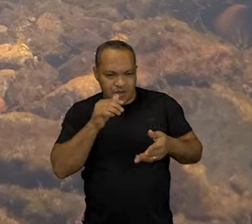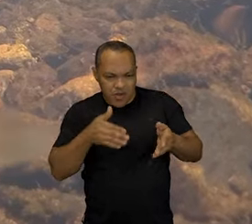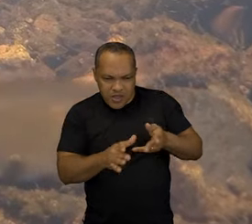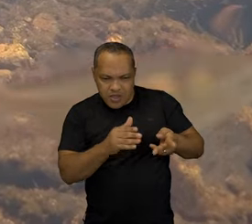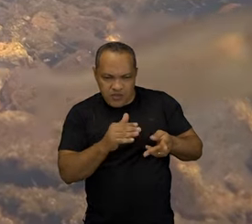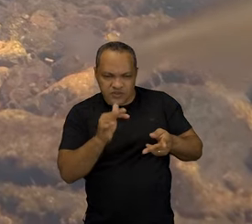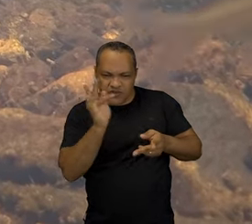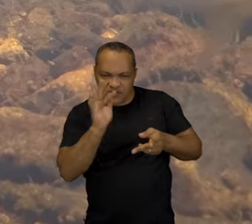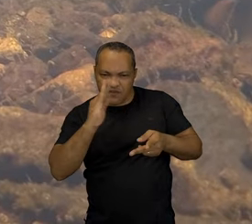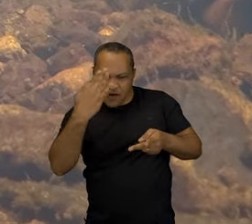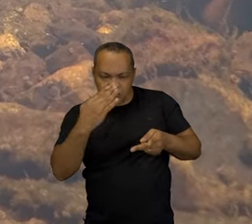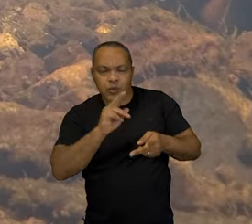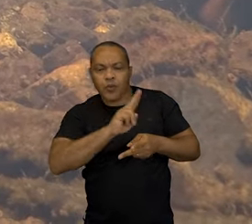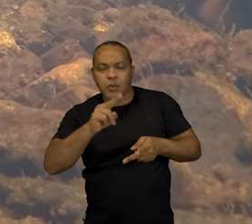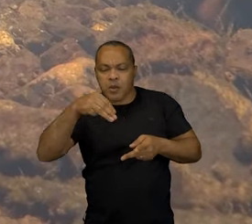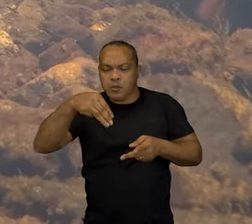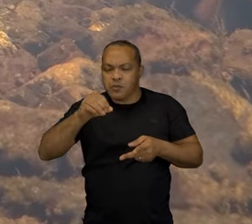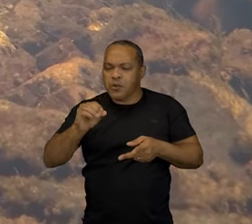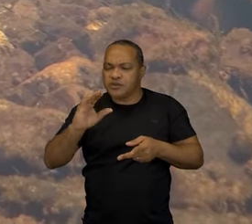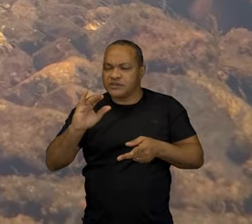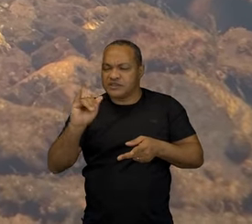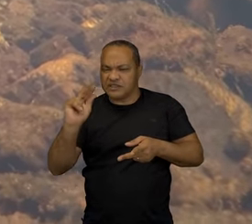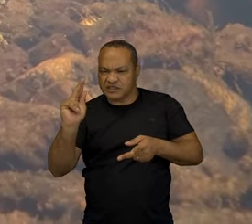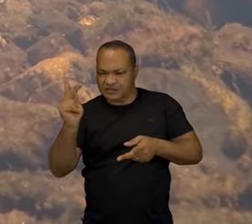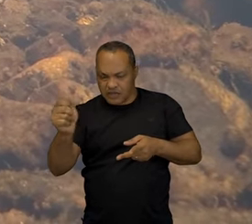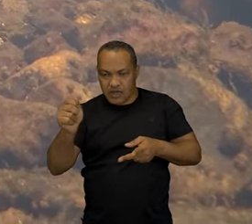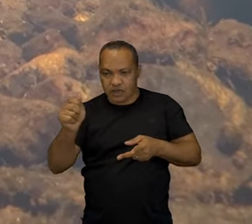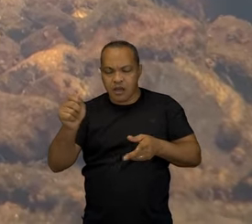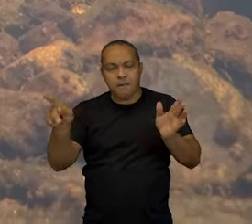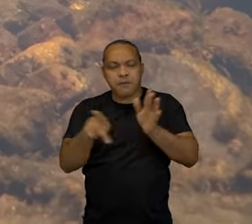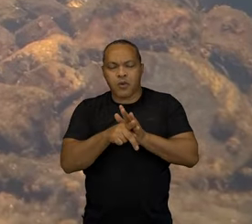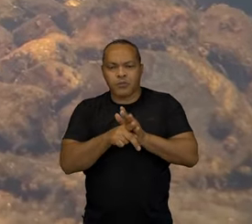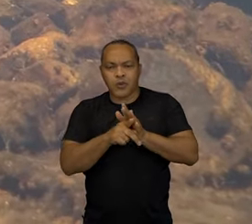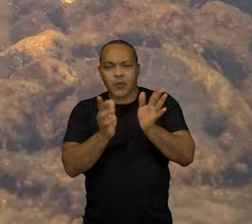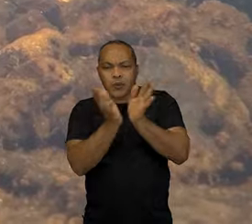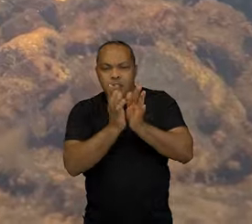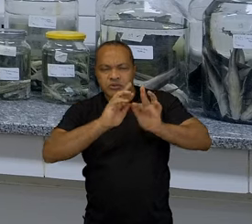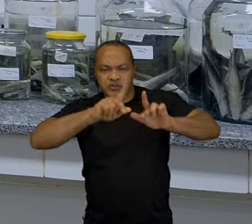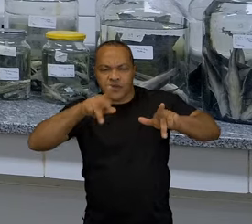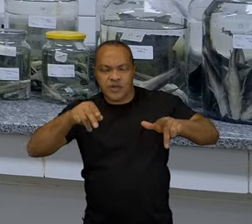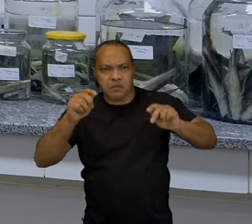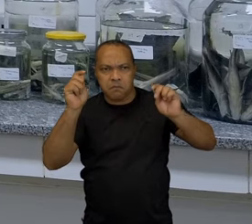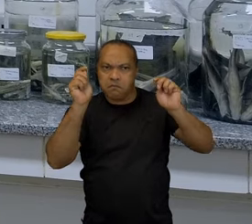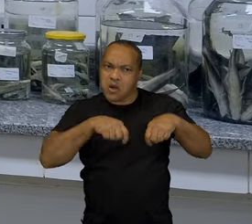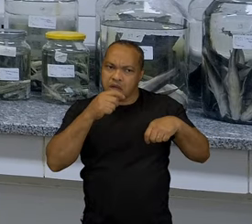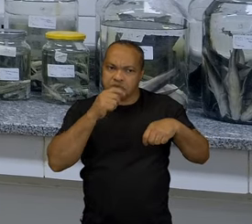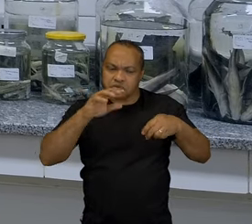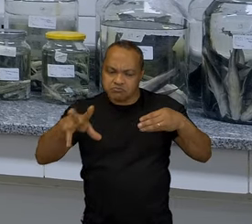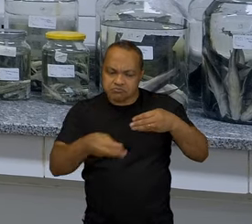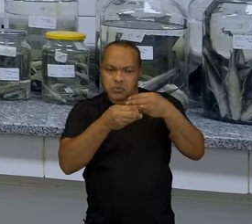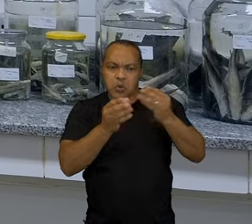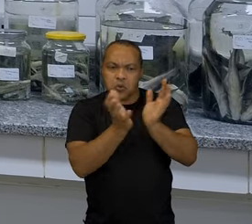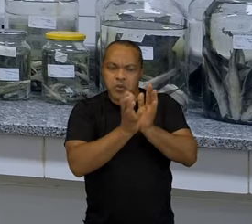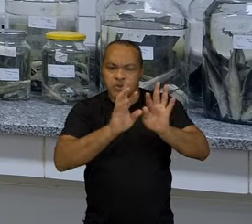Francisco Falso, conhecida popularmente como mocinha, na verdade pertence a um complexo de espécies que possivelmente abriga